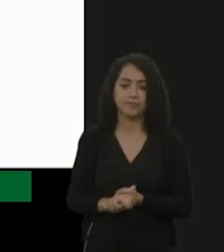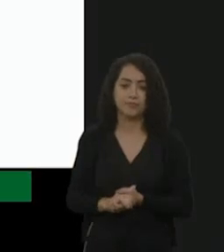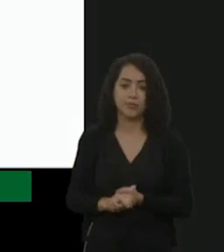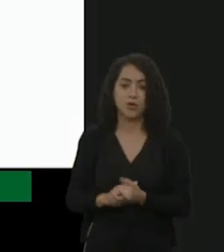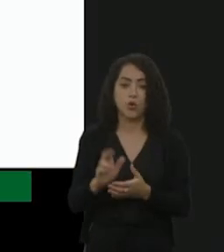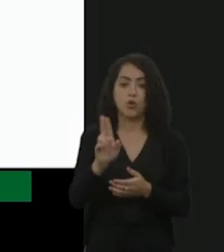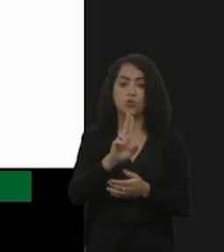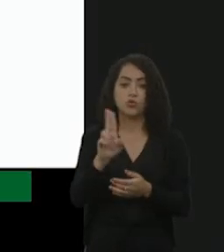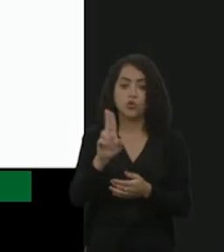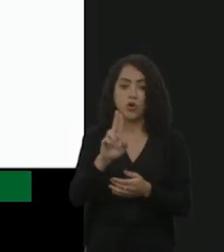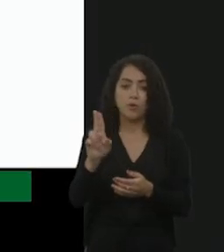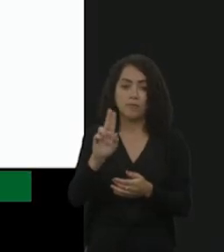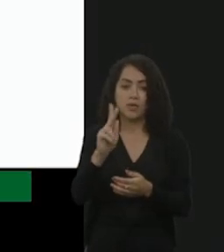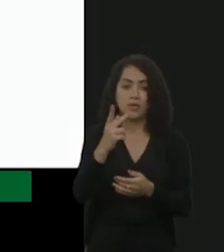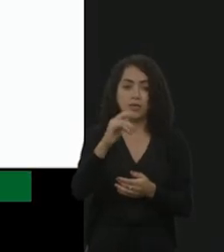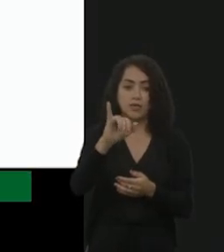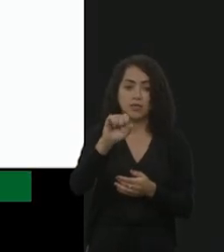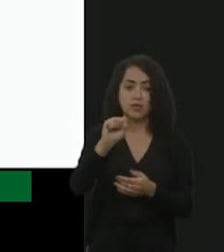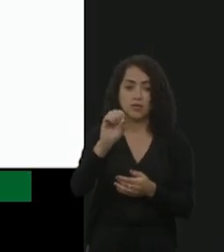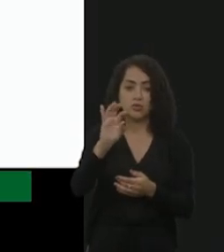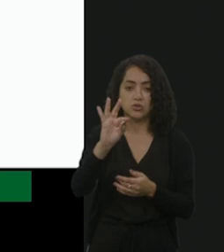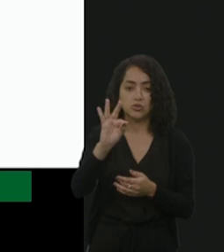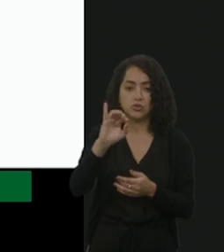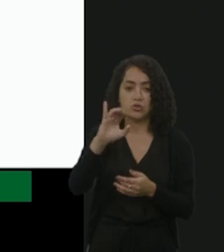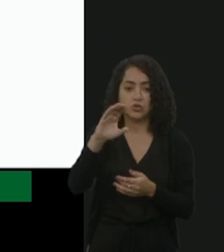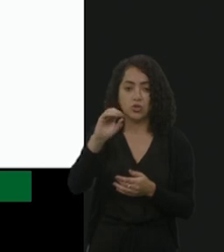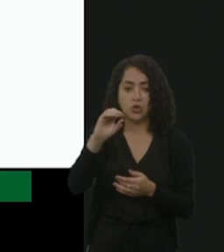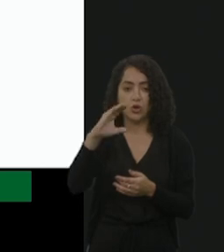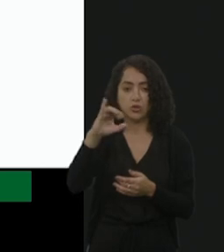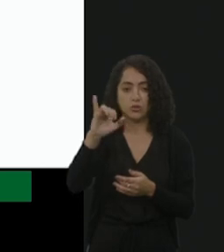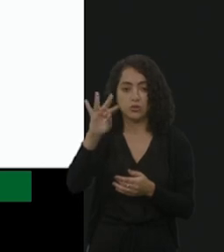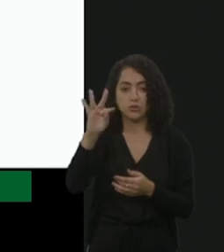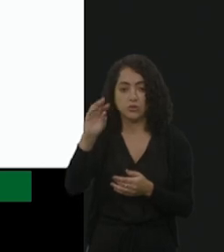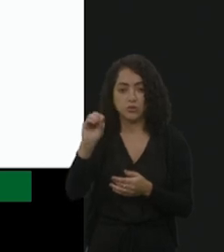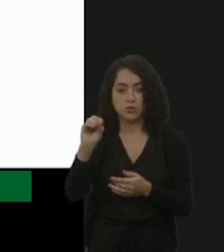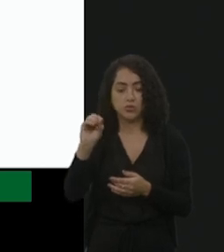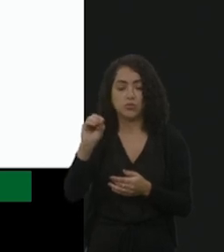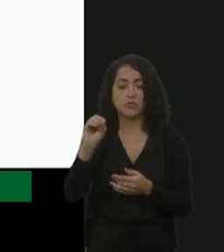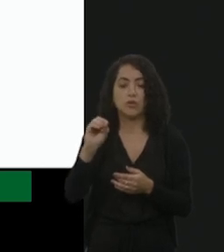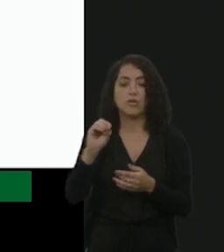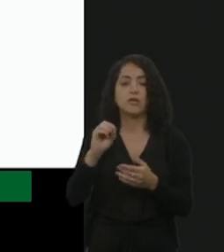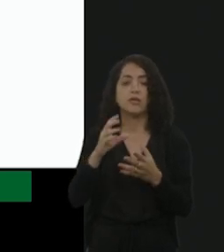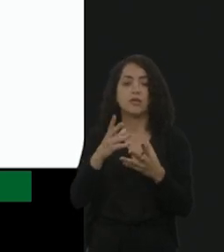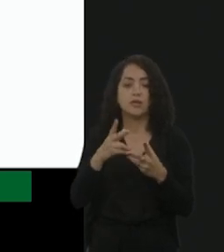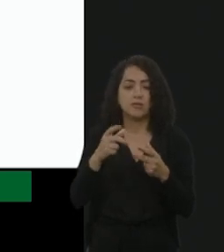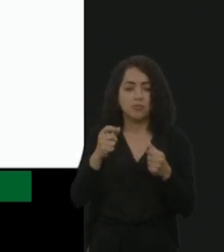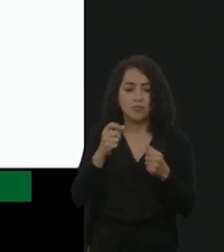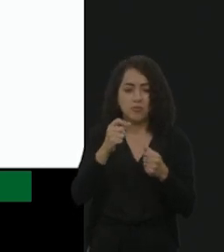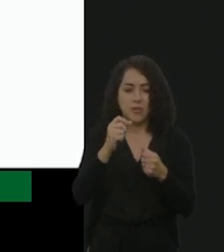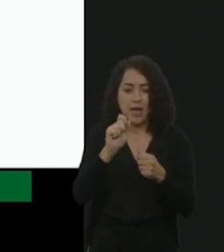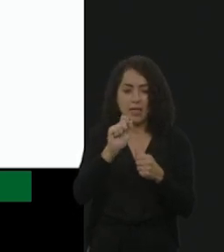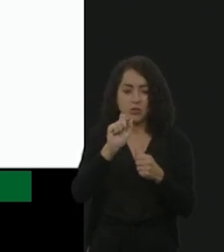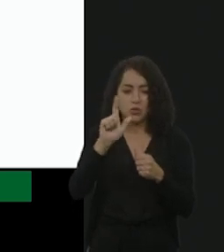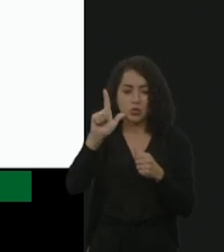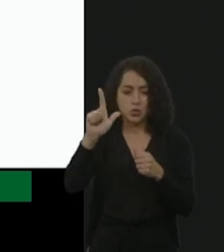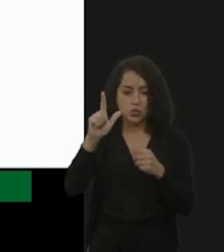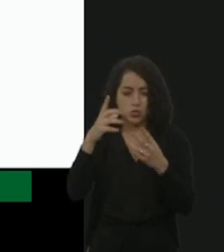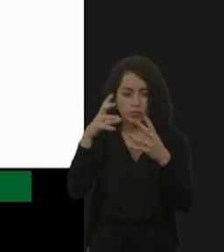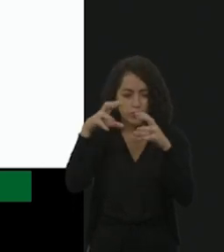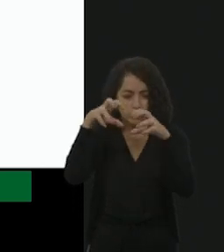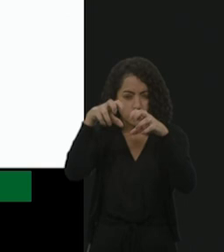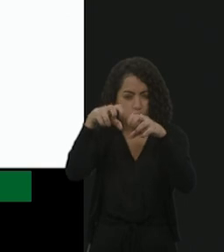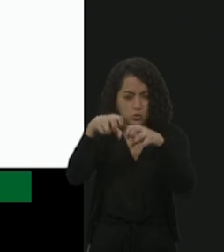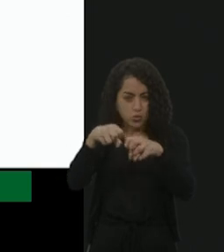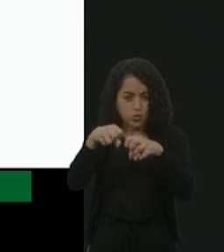é azul marinho, porque o corante, que vai corar o colesterol, ele dá esse tom azul marinho. Então, quando vocês veem